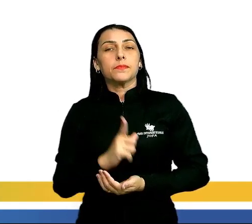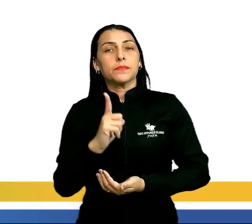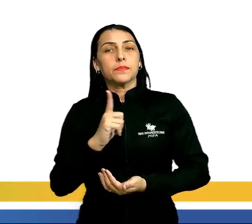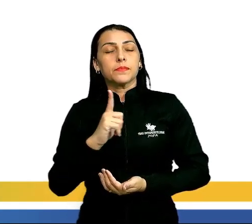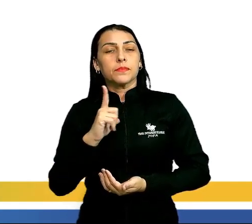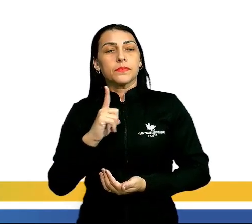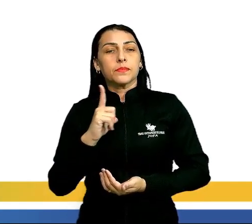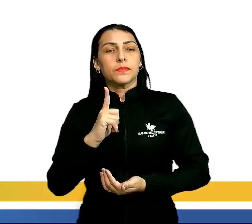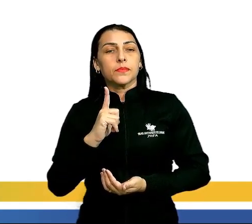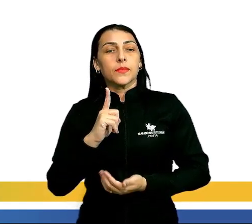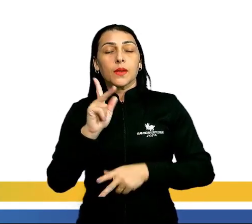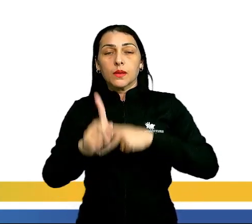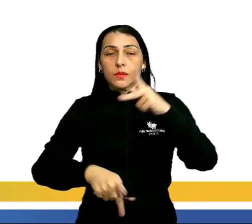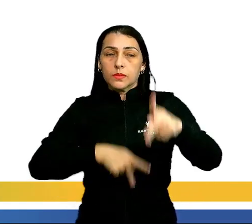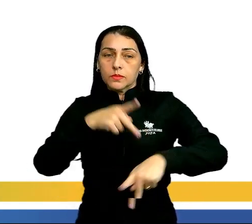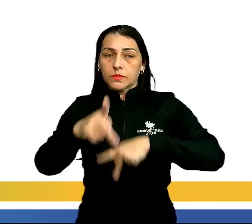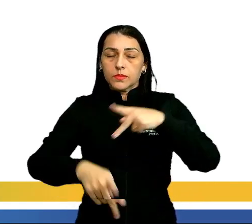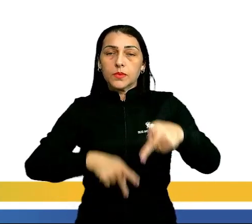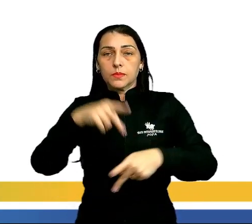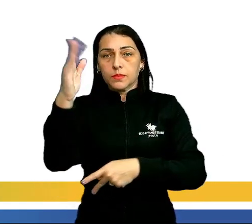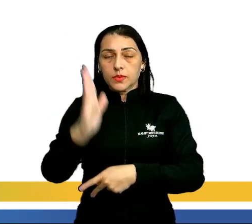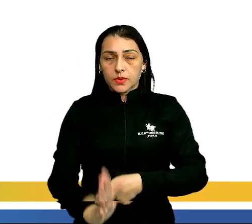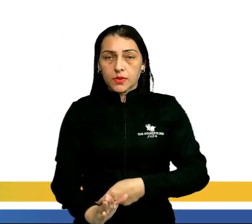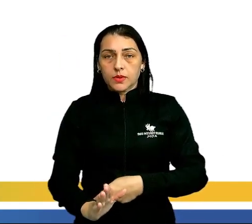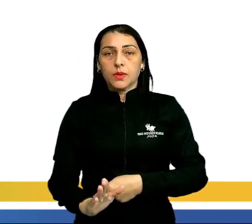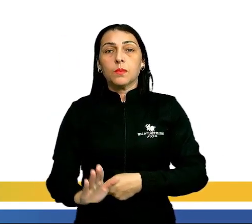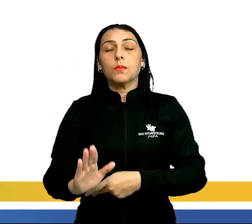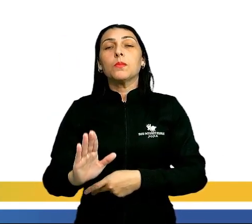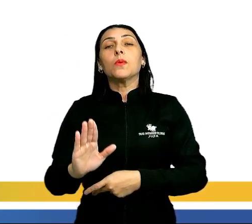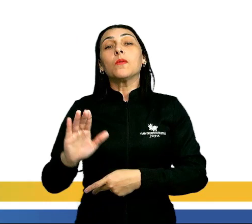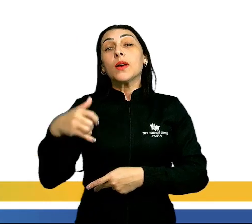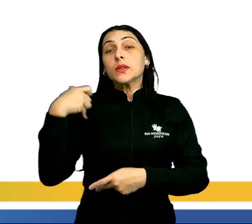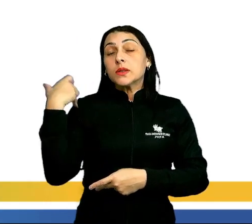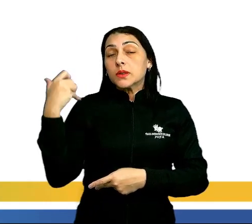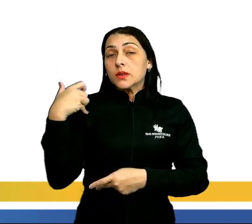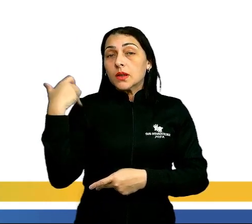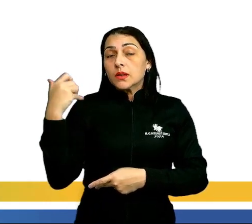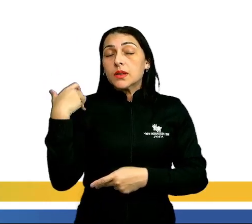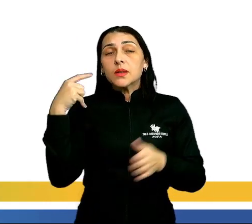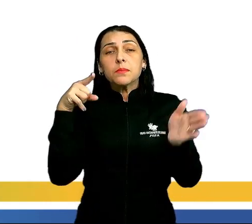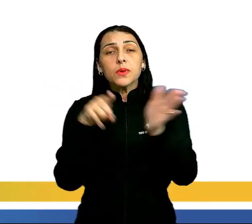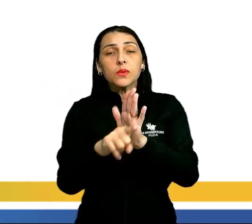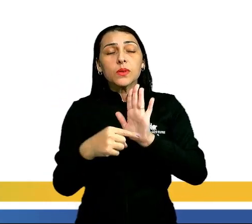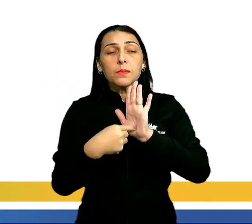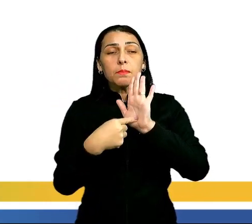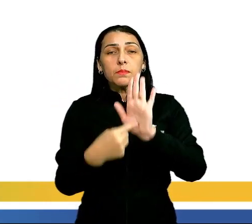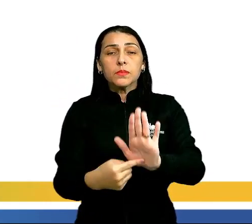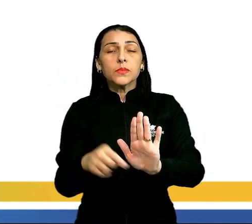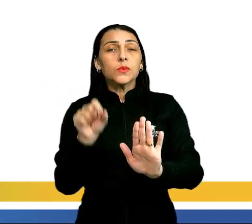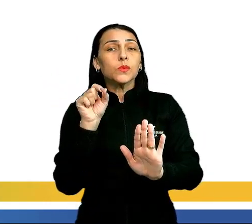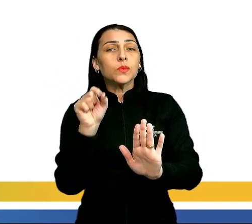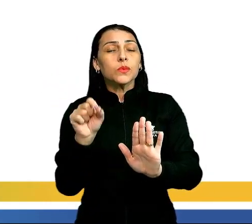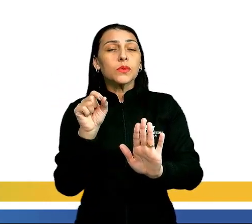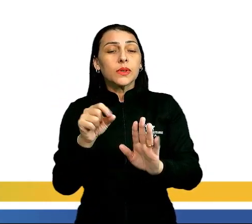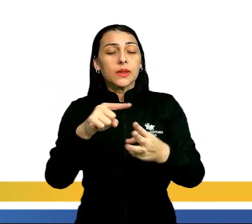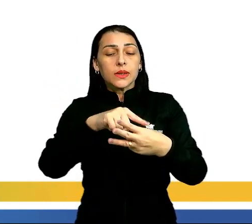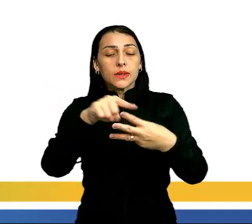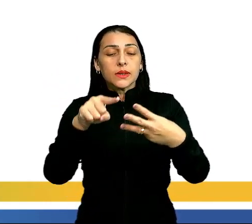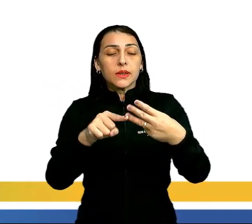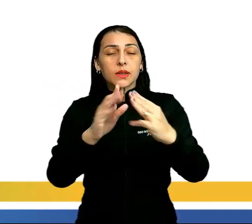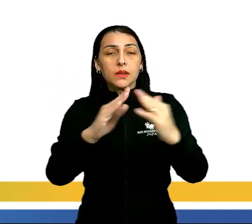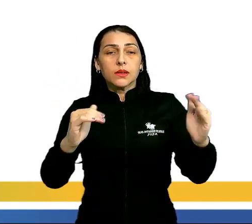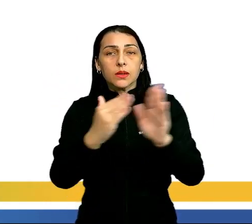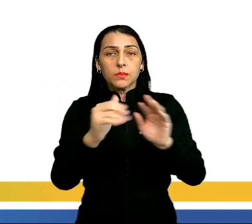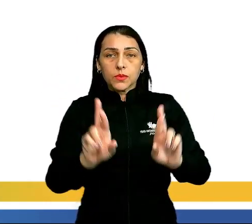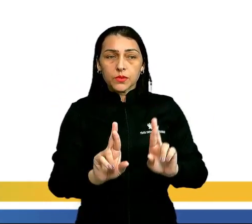a composição da população brasileira por faixa de idade. E essa questão mostra justamente 3